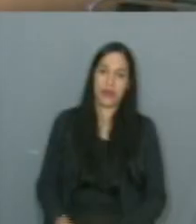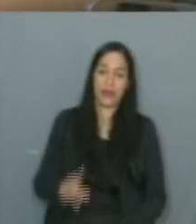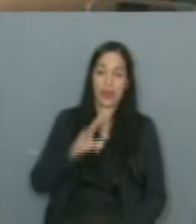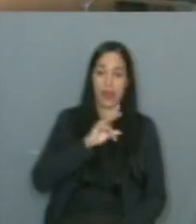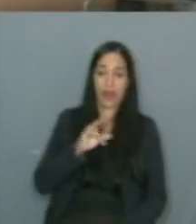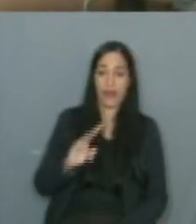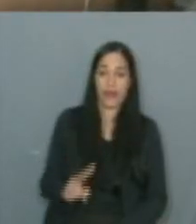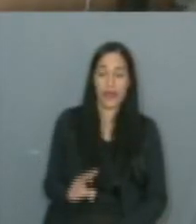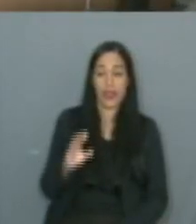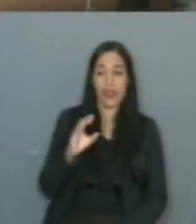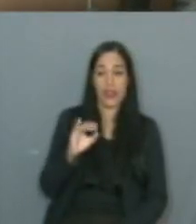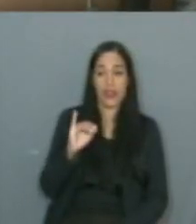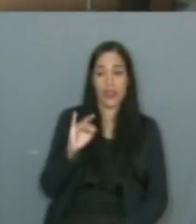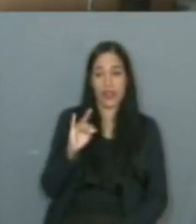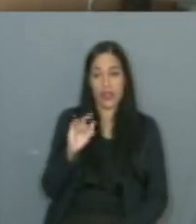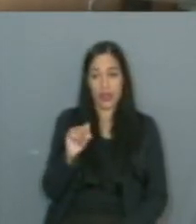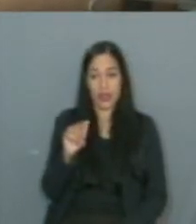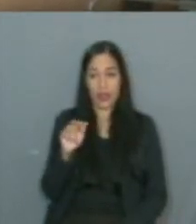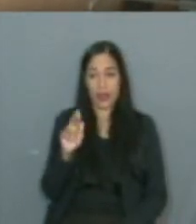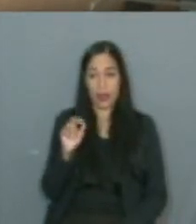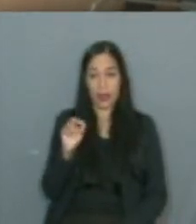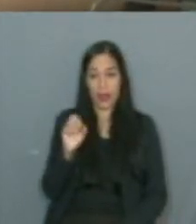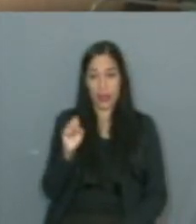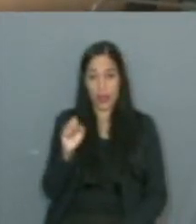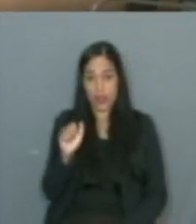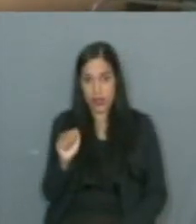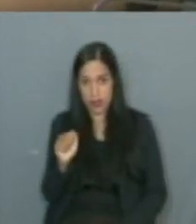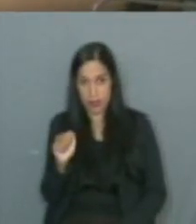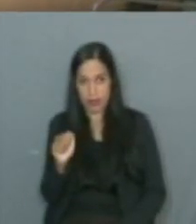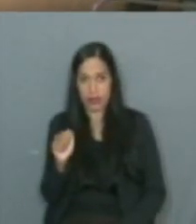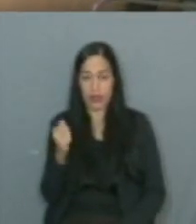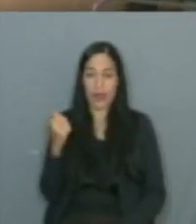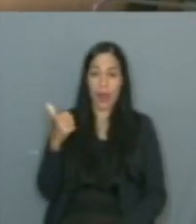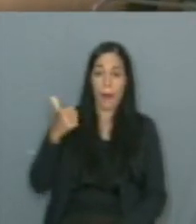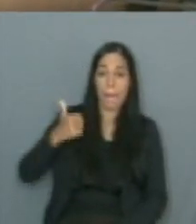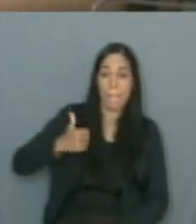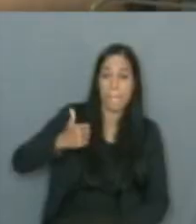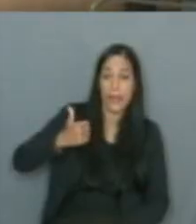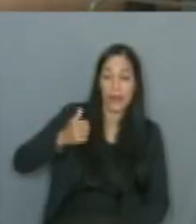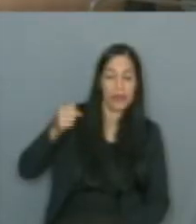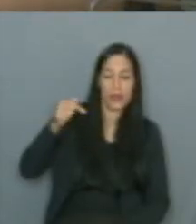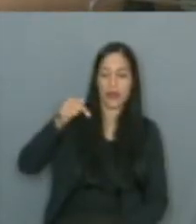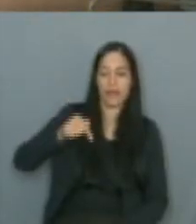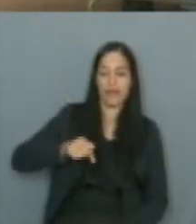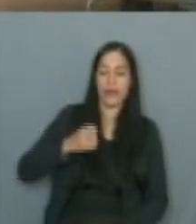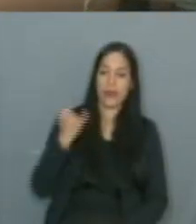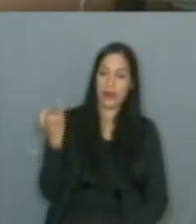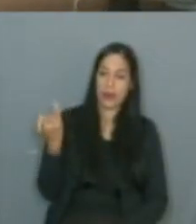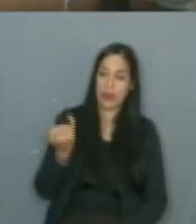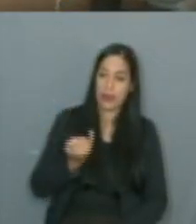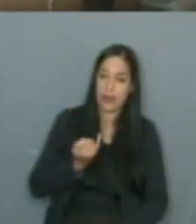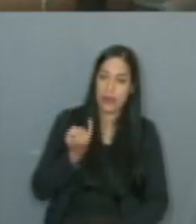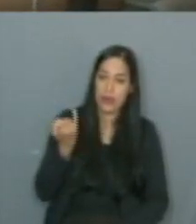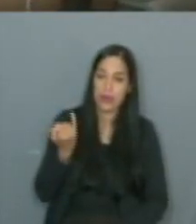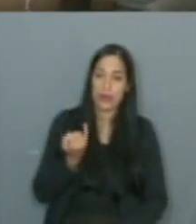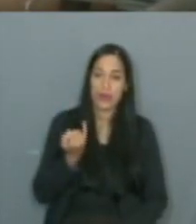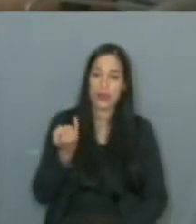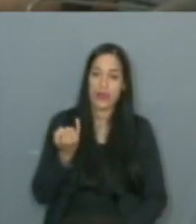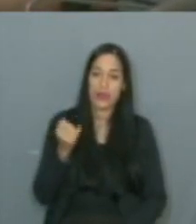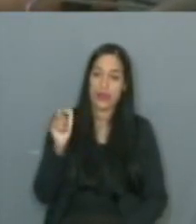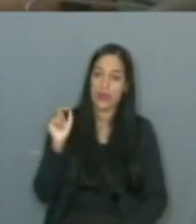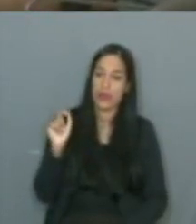Vereadora Cida Pedrosa, primeiro eu quero trazer aqui a importância do que é